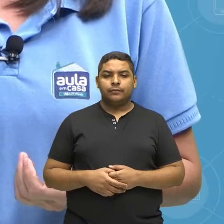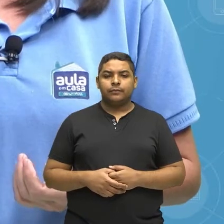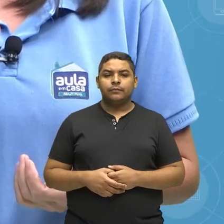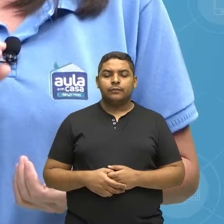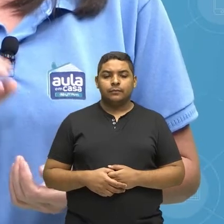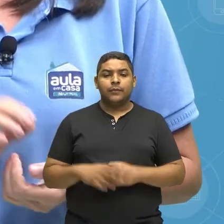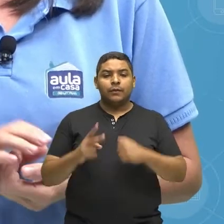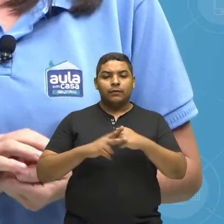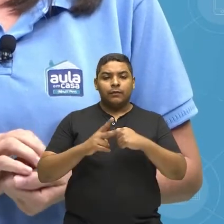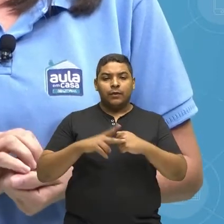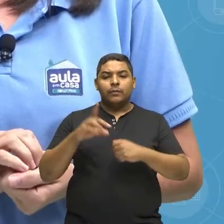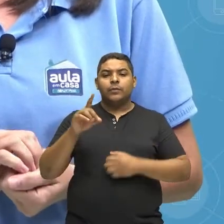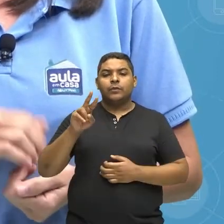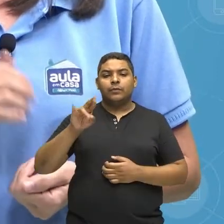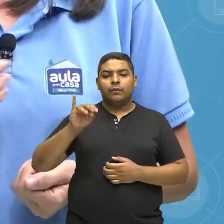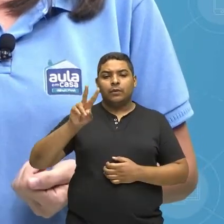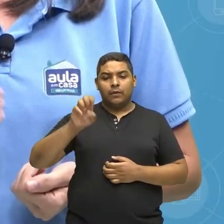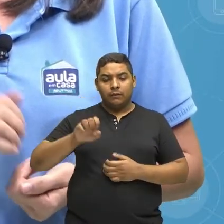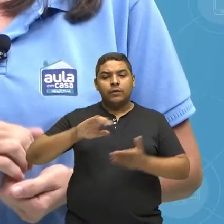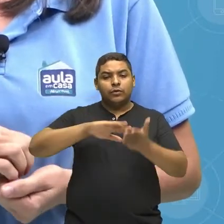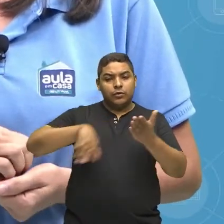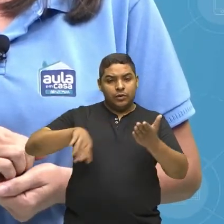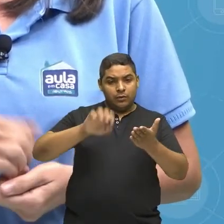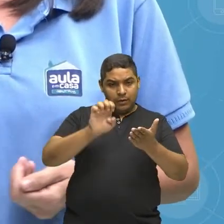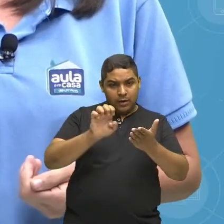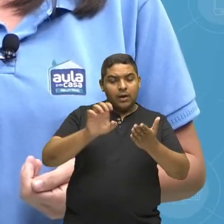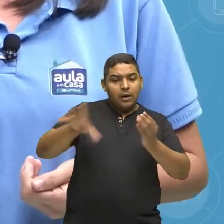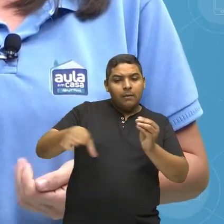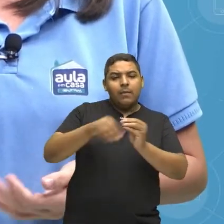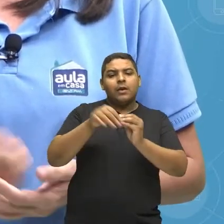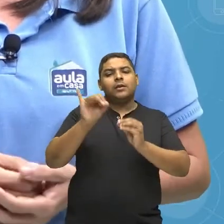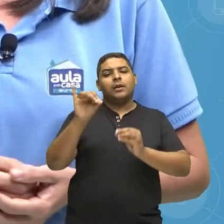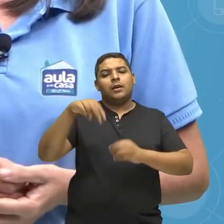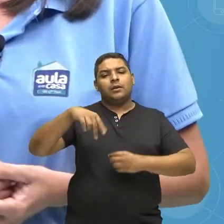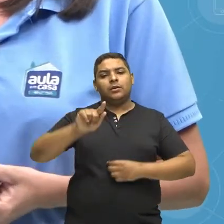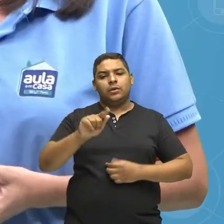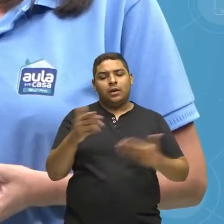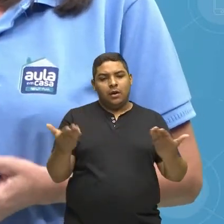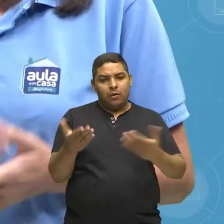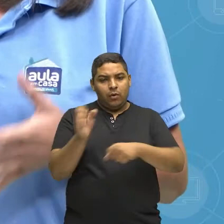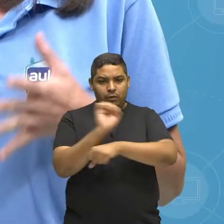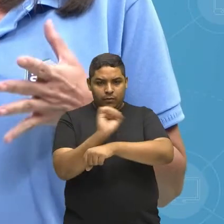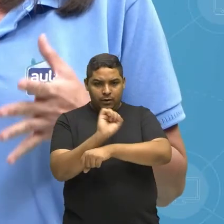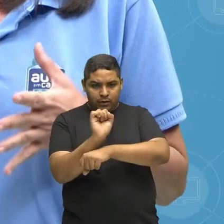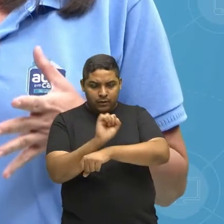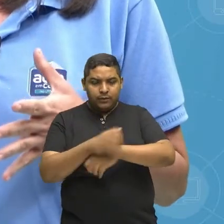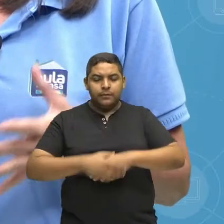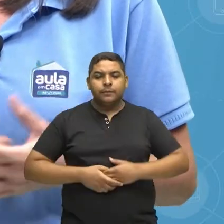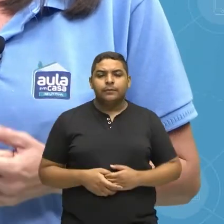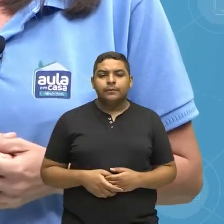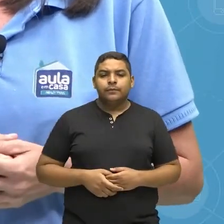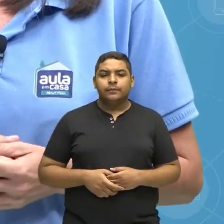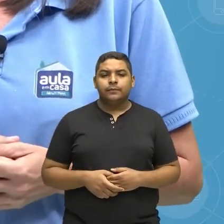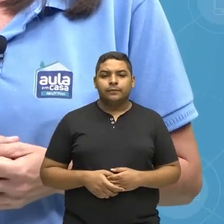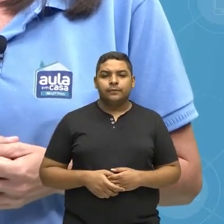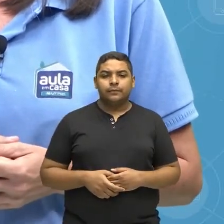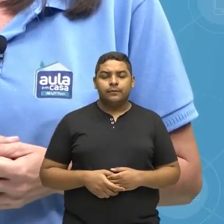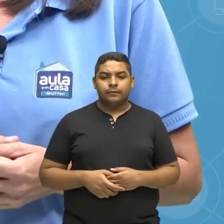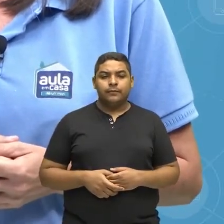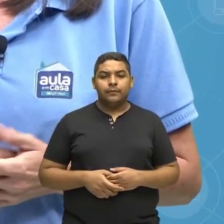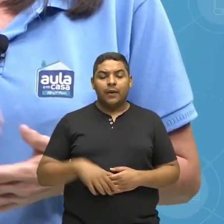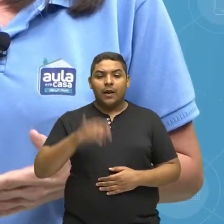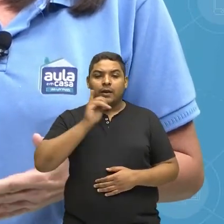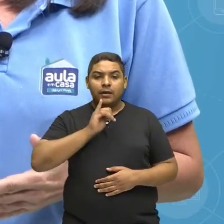E, tirei ele, acrescentei o ing, driving, dirigindo, no caso, um carro. Temos mais um outro exemplo também da terceira pessoa,